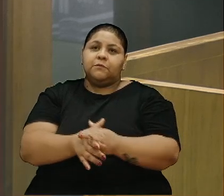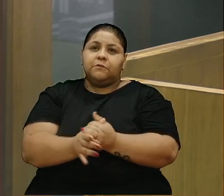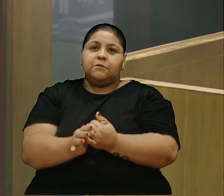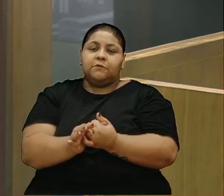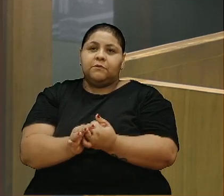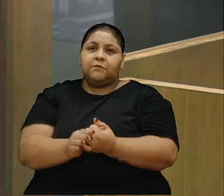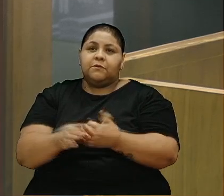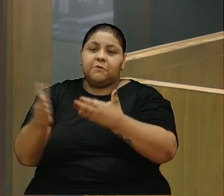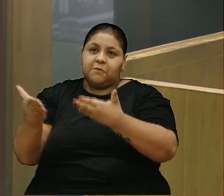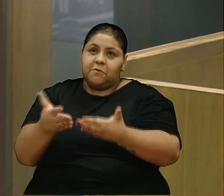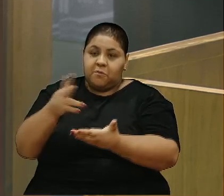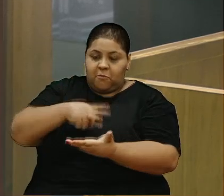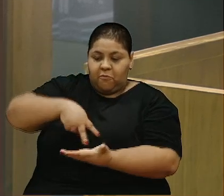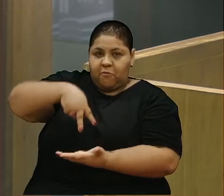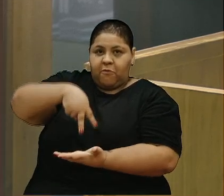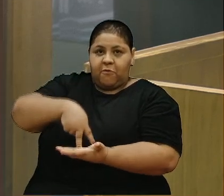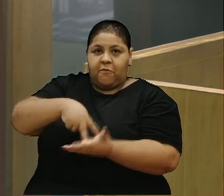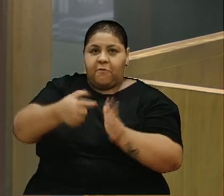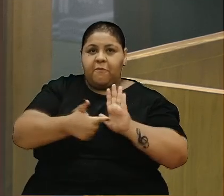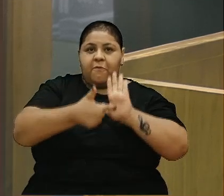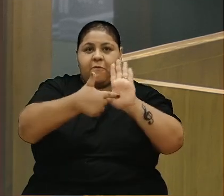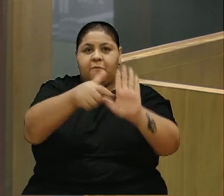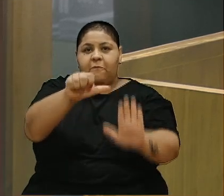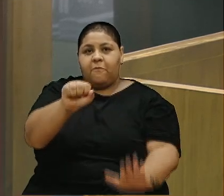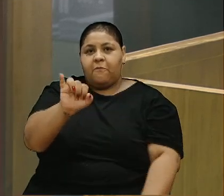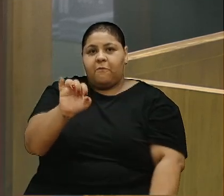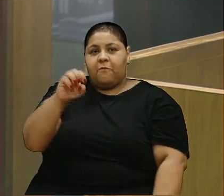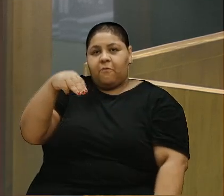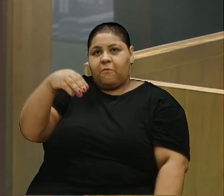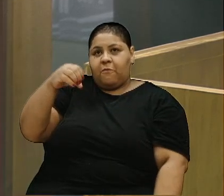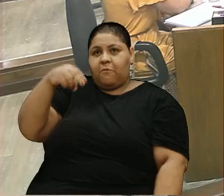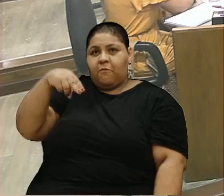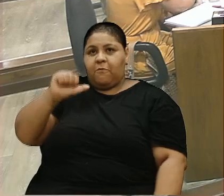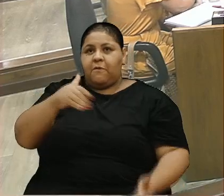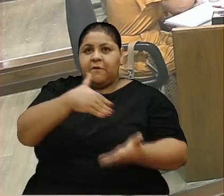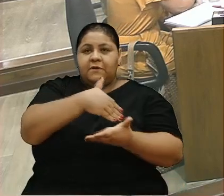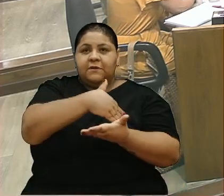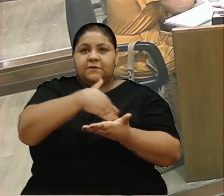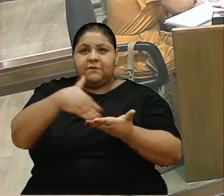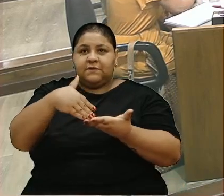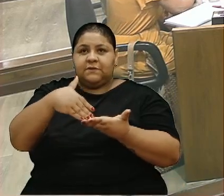Convido para levantar, para apresentar Simone Selbach, secretária adjunta.